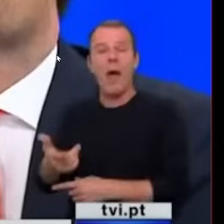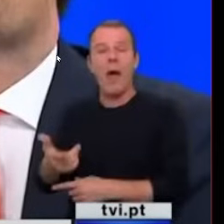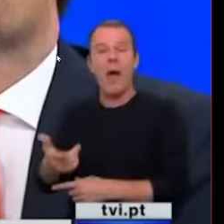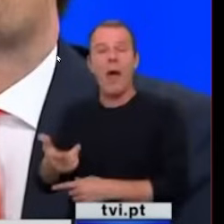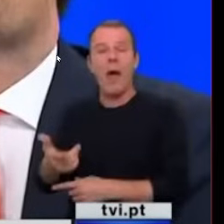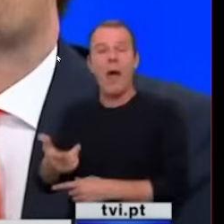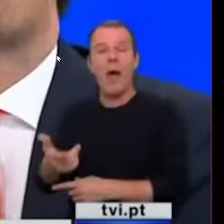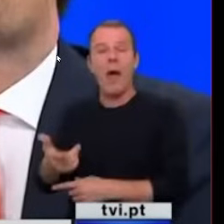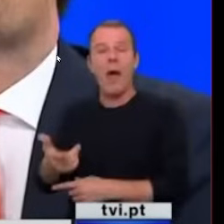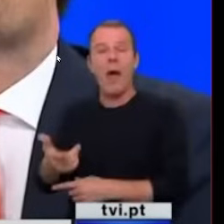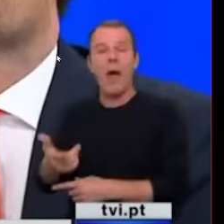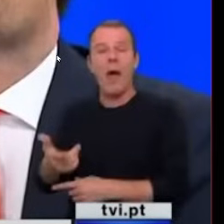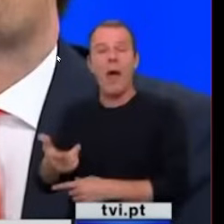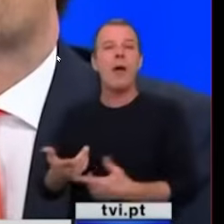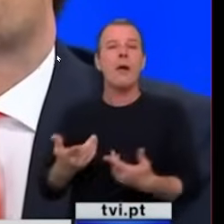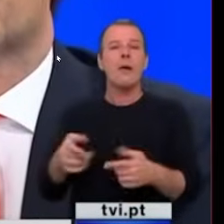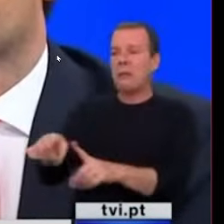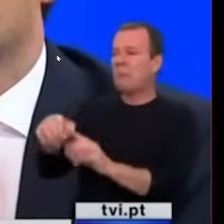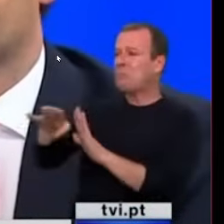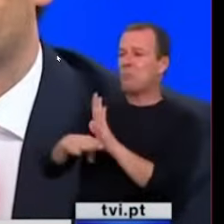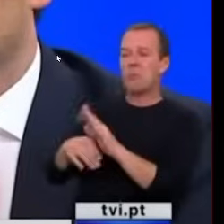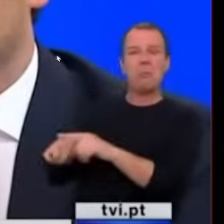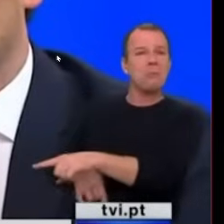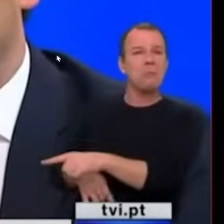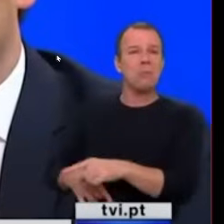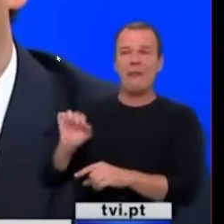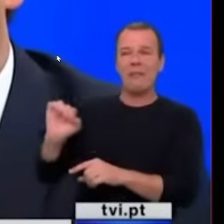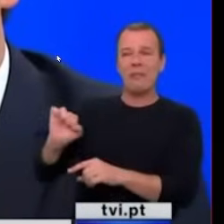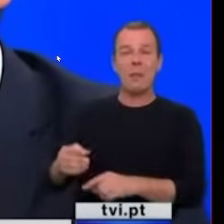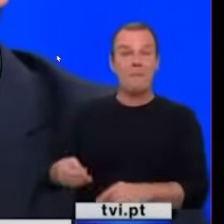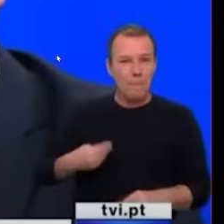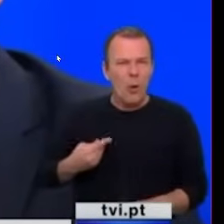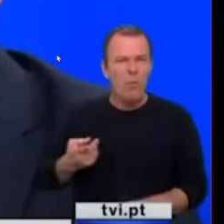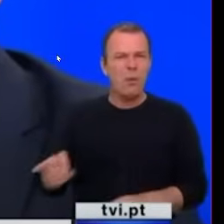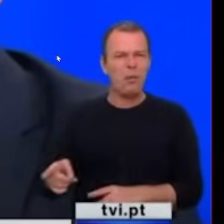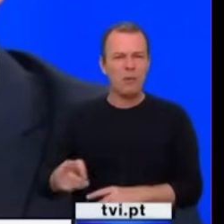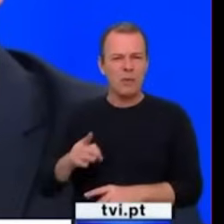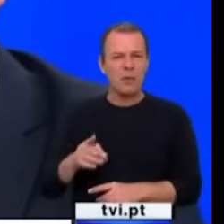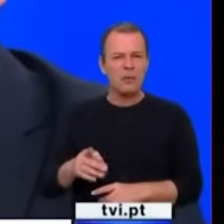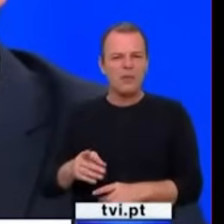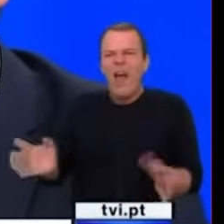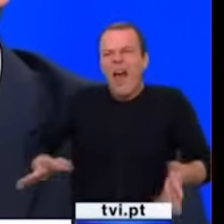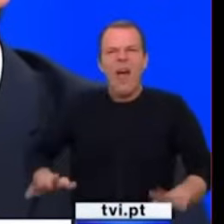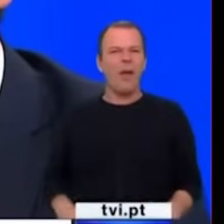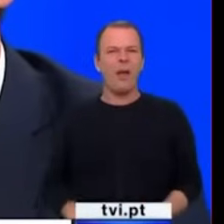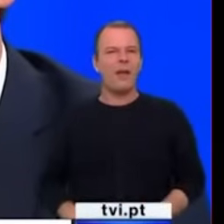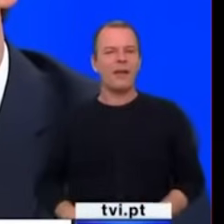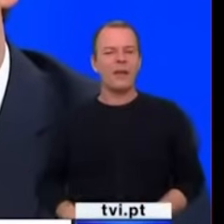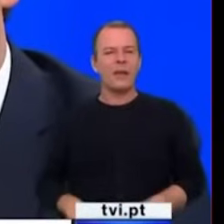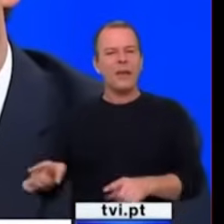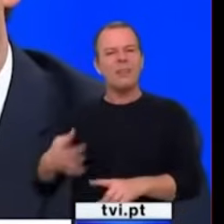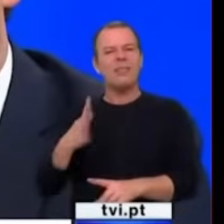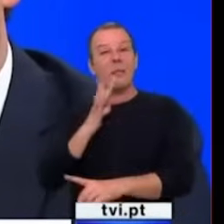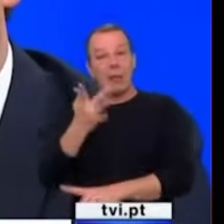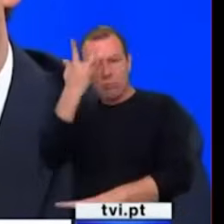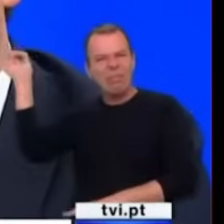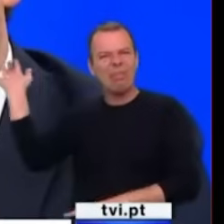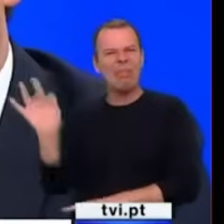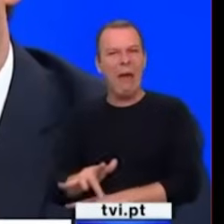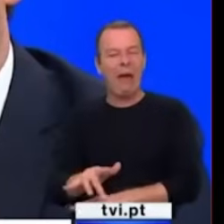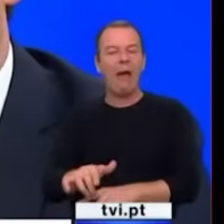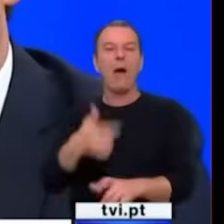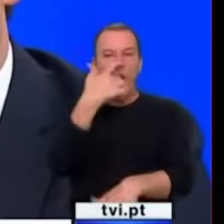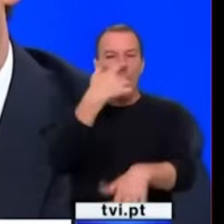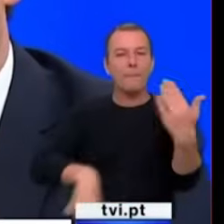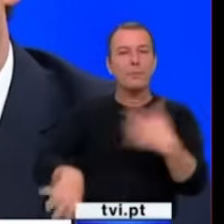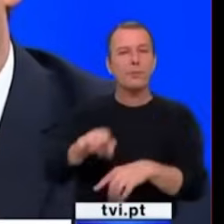para que é que a gente precisa do Ministério da Saúde não está preocupado em conseguir mobilizar enganar as pessoas para um projeto para o qual não tem